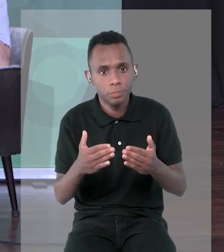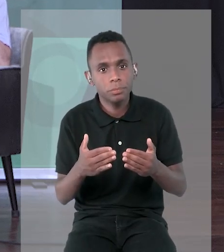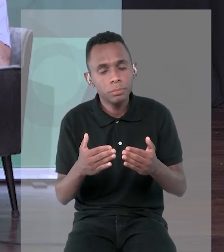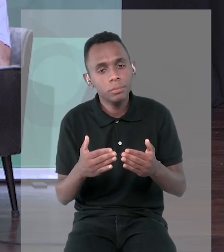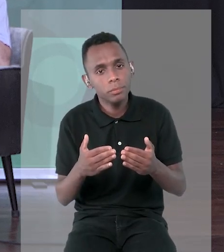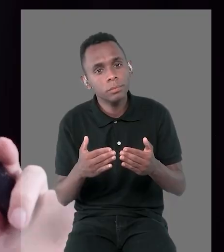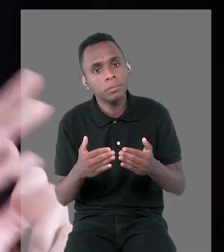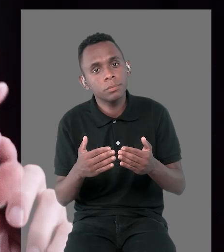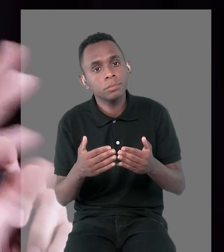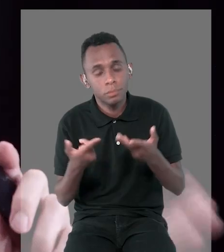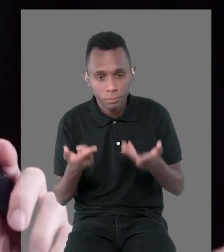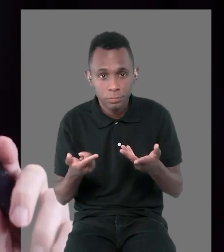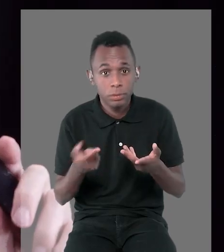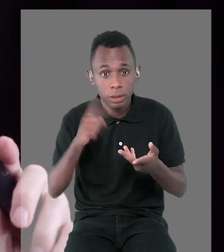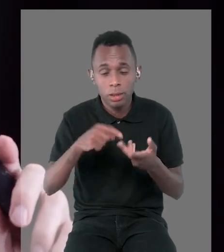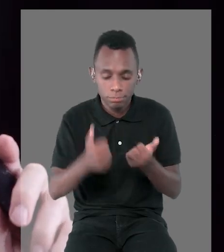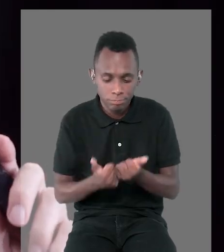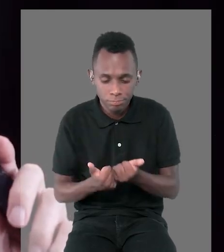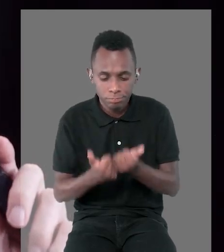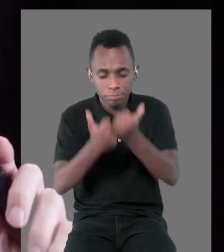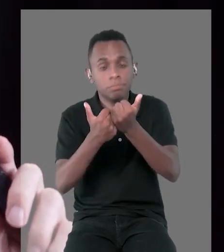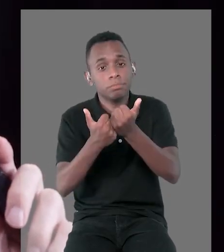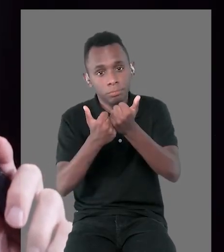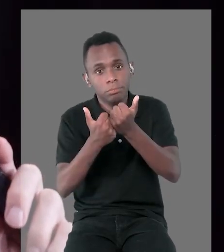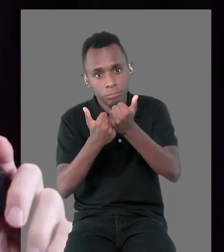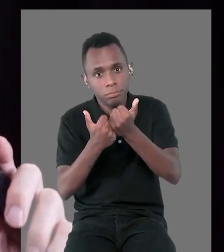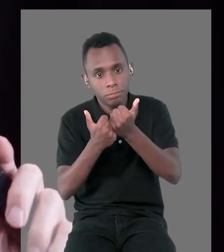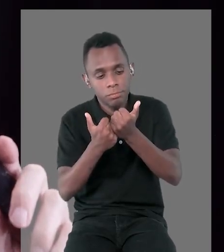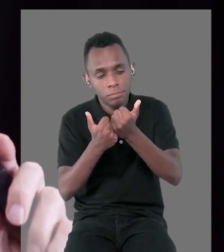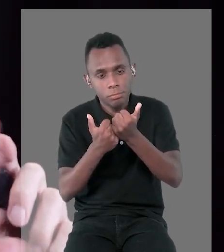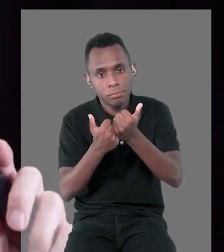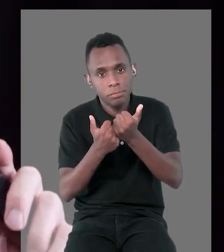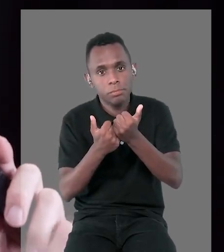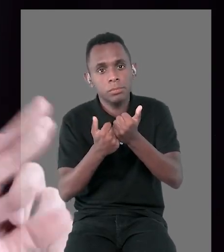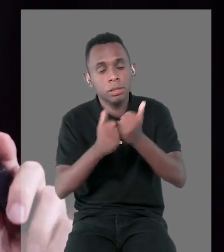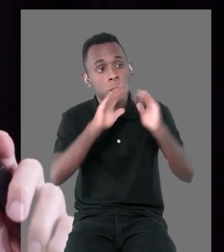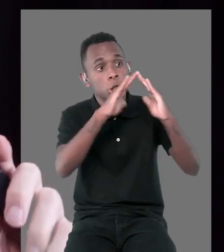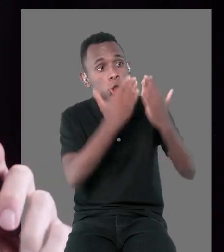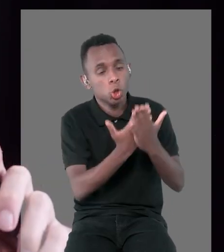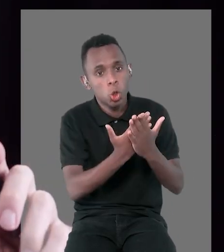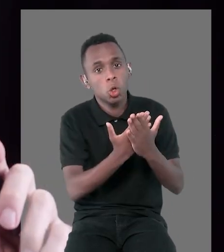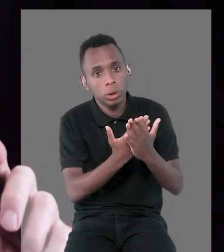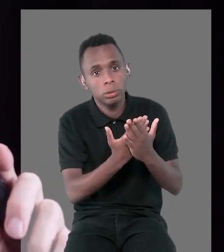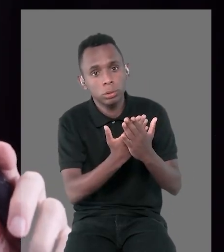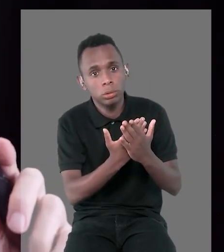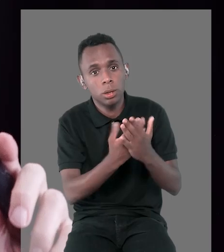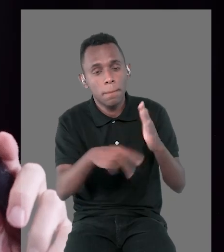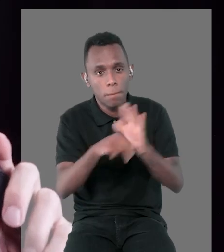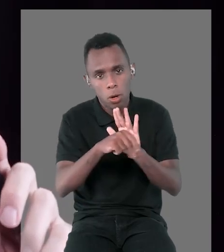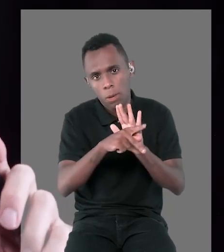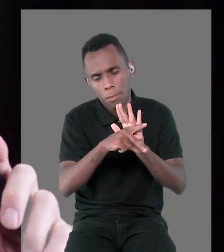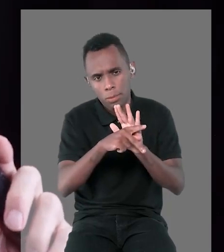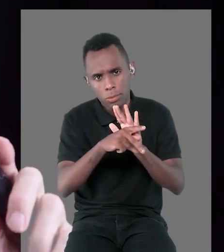em parte, né, nessa colaboração com escolas, a rede